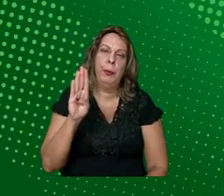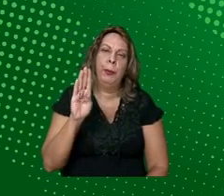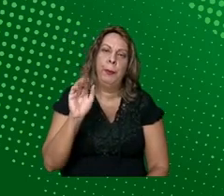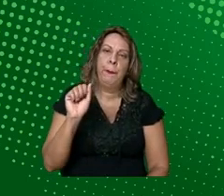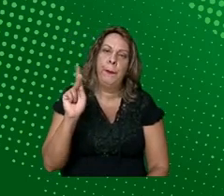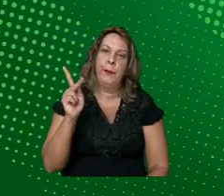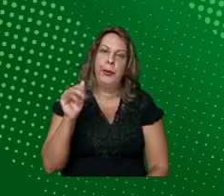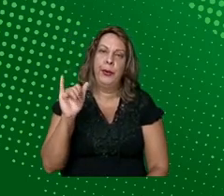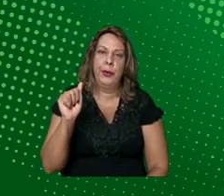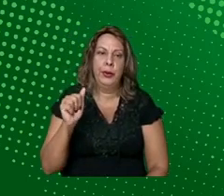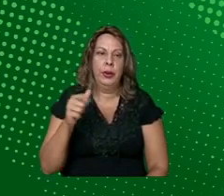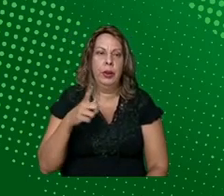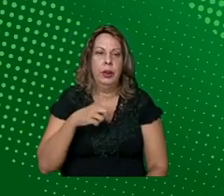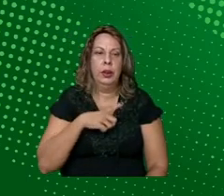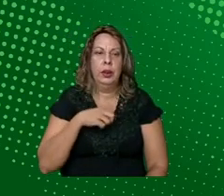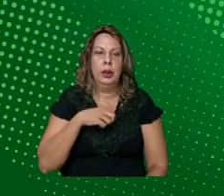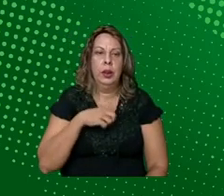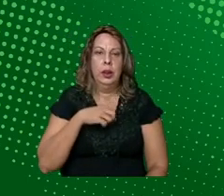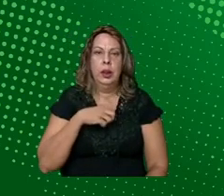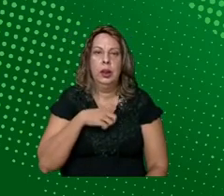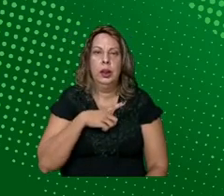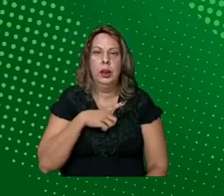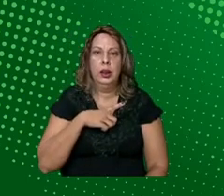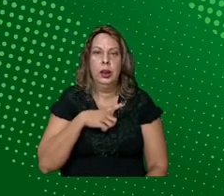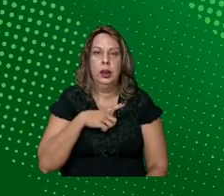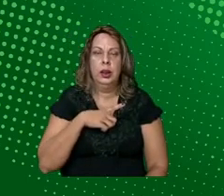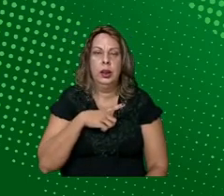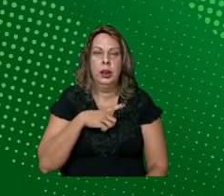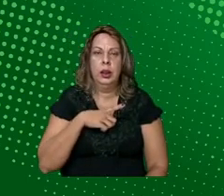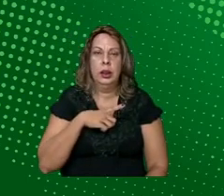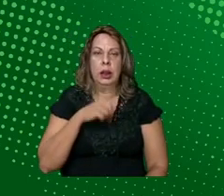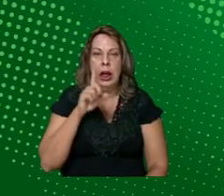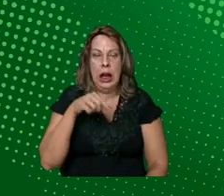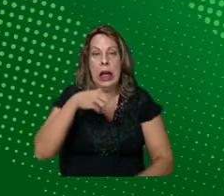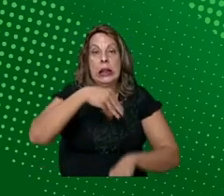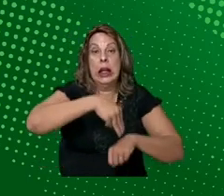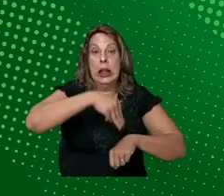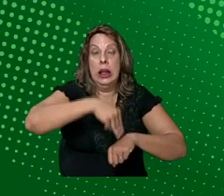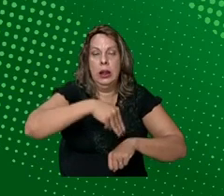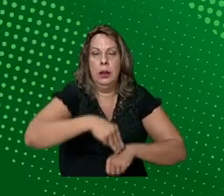vocês não estão conseguindo ler aí na tela grande, imagina eu na pequenininha aqui, ó.